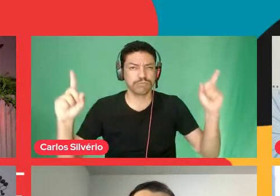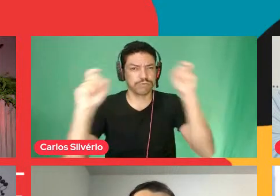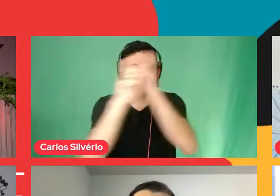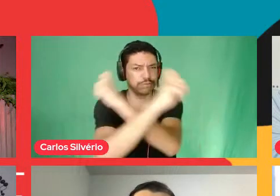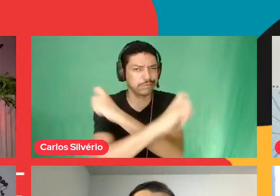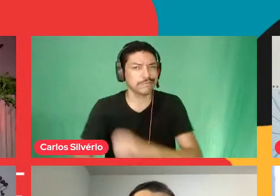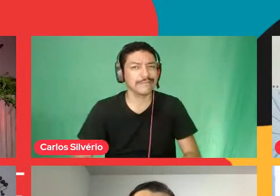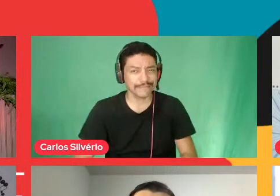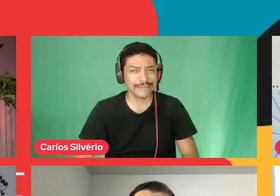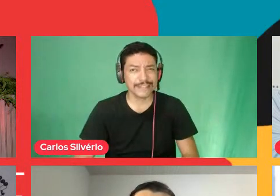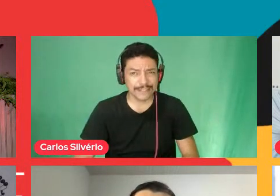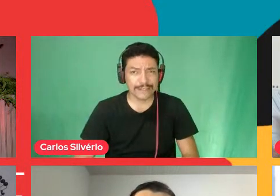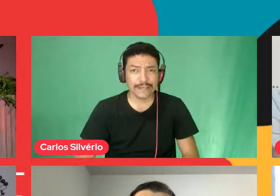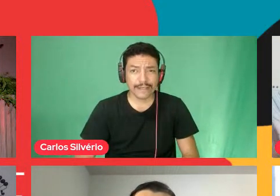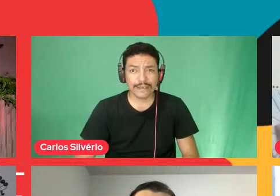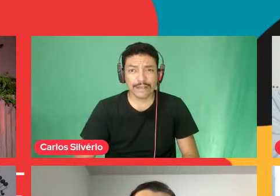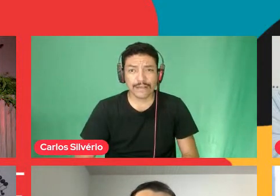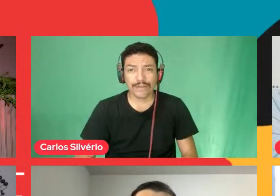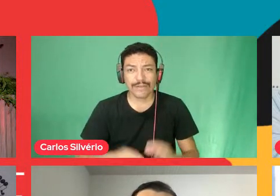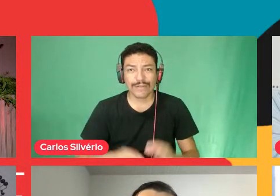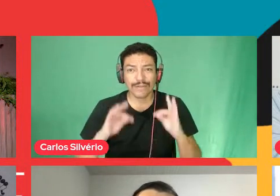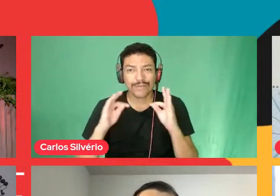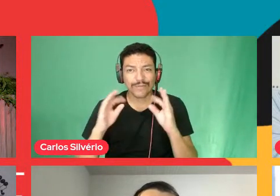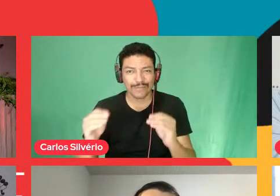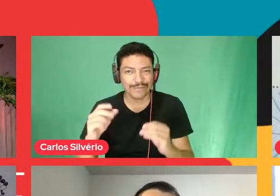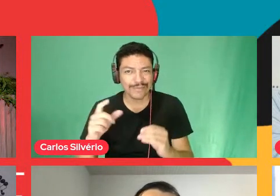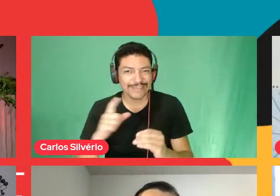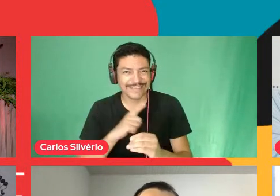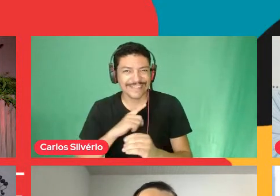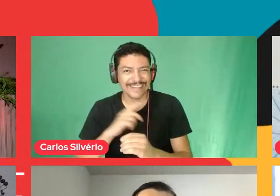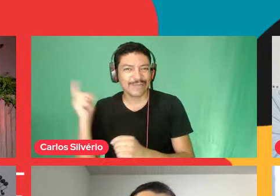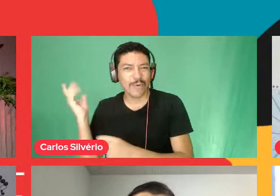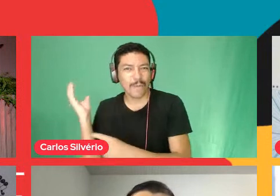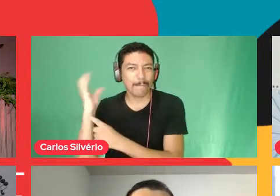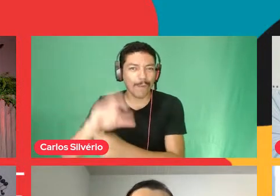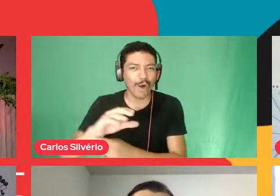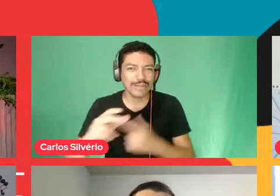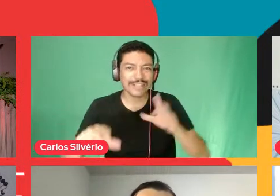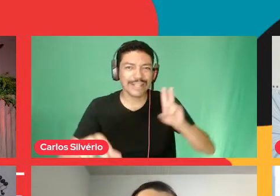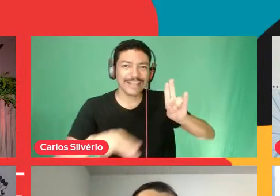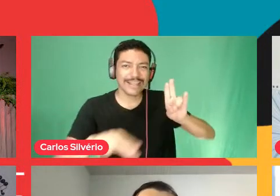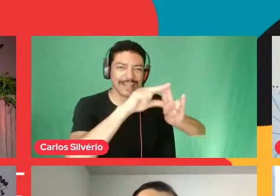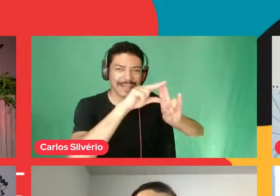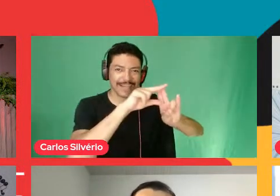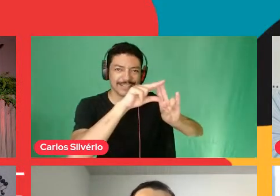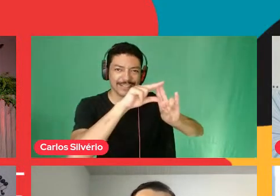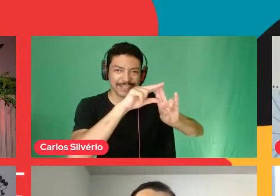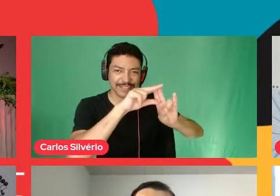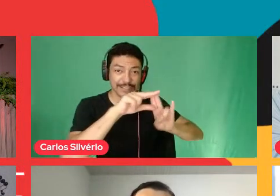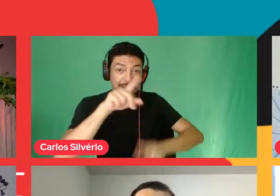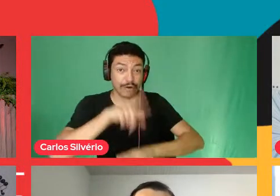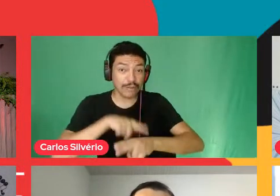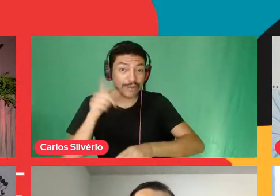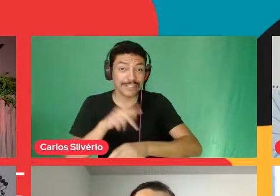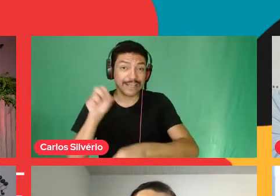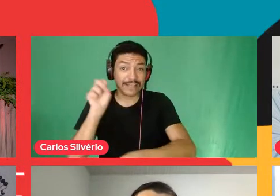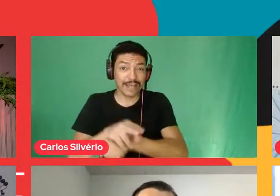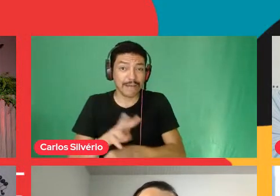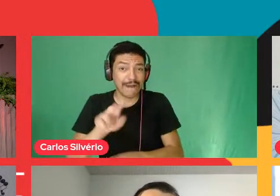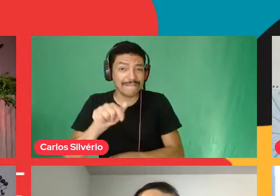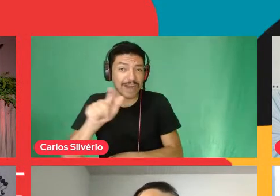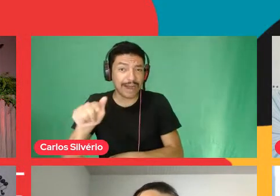eu até fiz, todo mundo faz post no LinkedIn, né? Quando consegue uma vaga legal, e eu fiz uma muito, muito, assim,